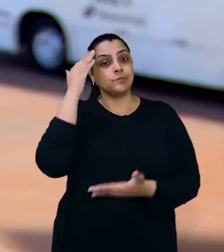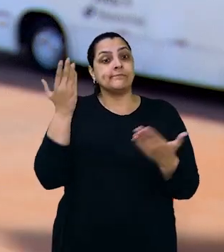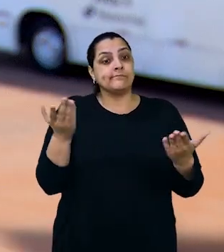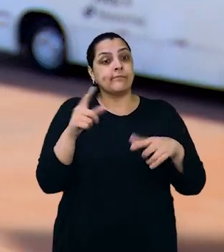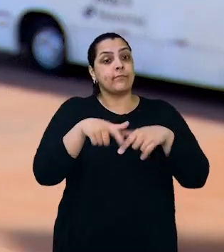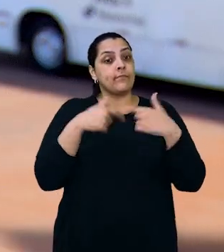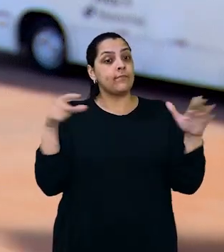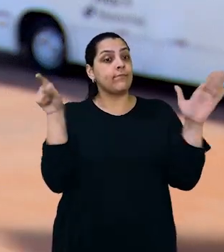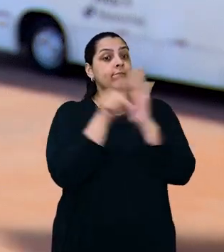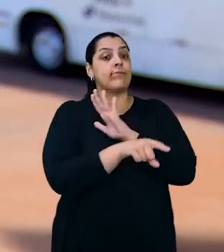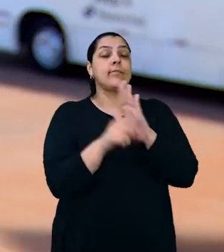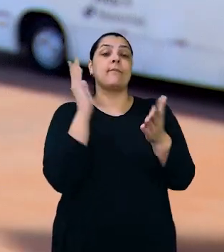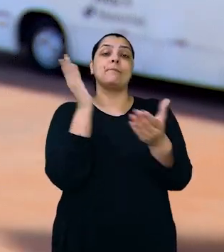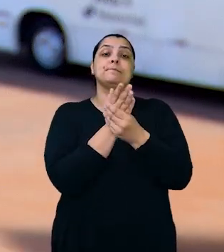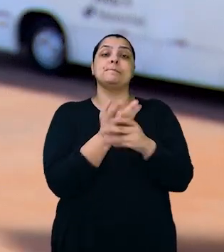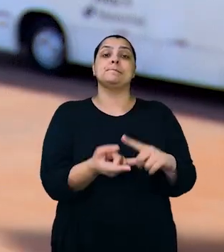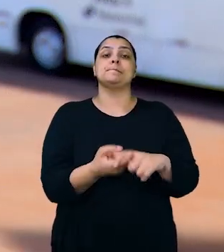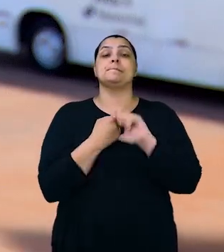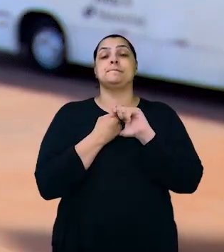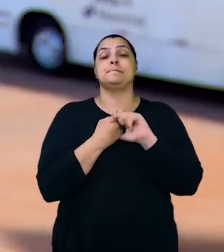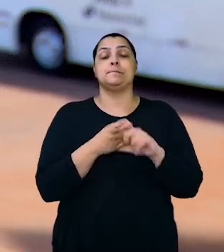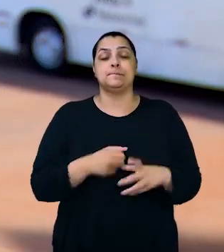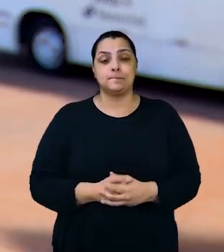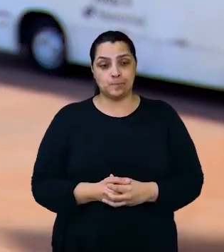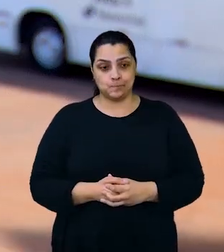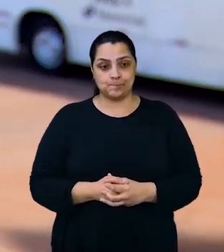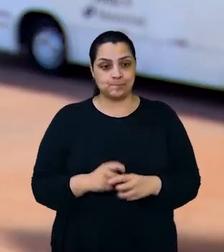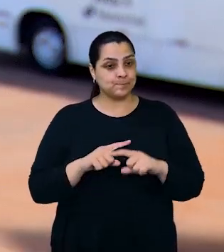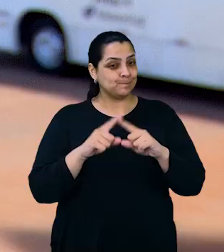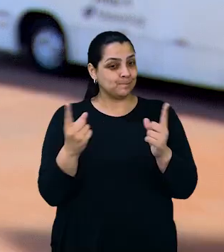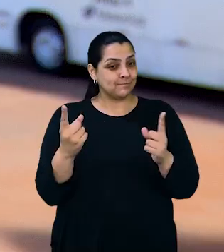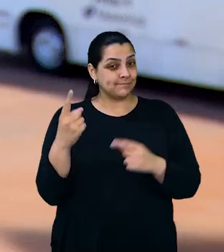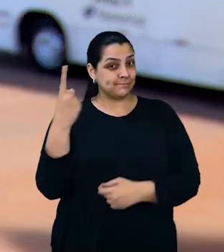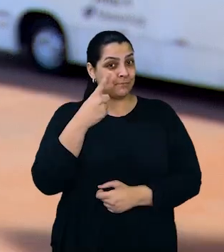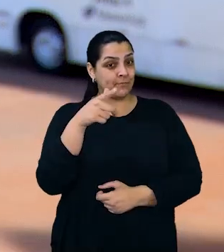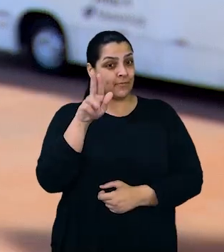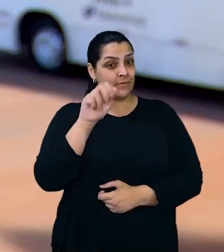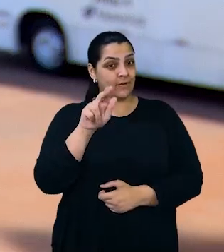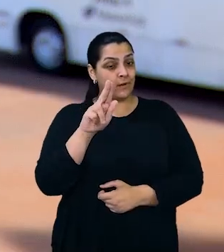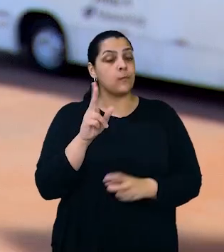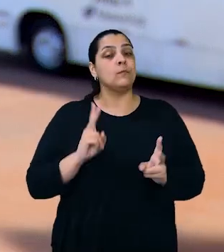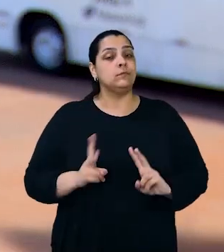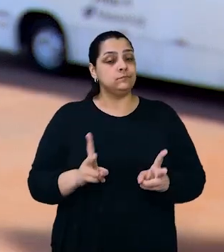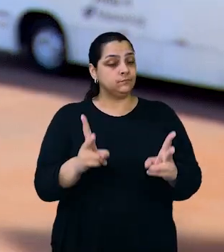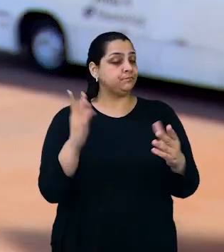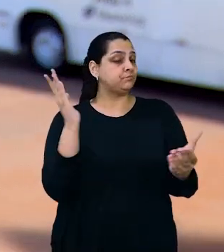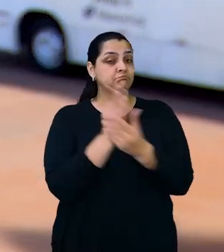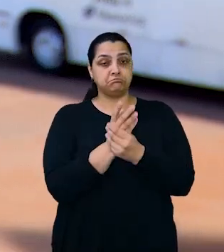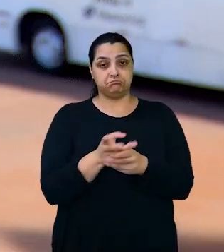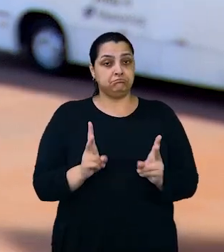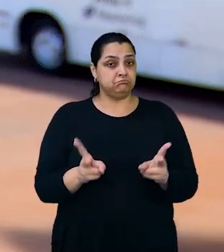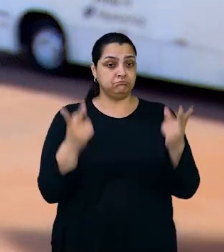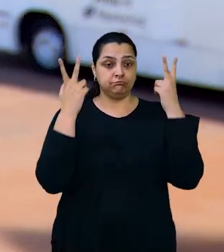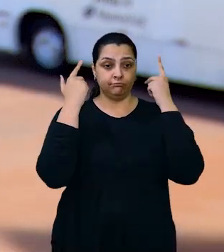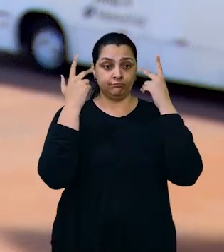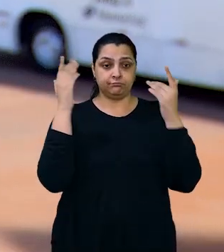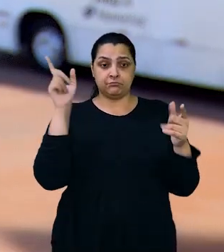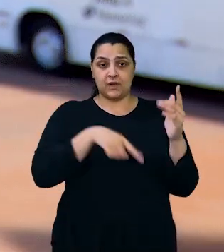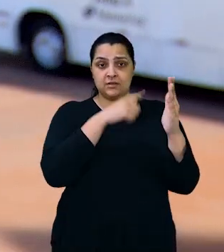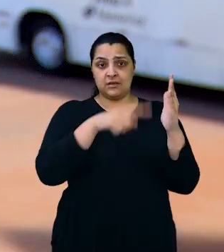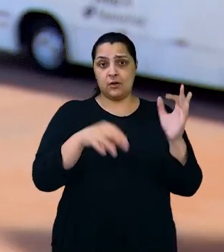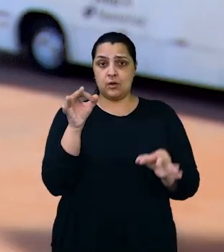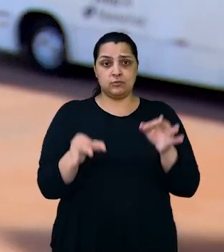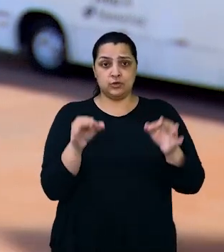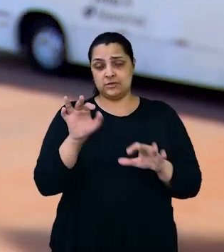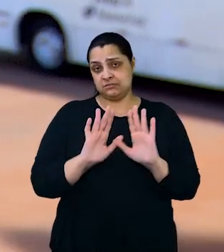do questionamento, o processo estaria suspenso. Porém, o juízo de 1º grau manteve o andamento processual e não cancelou a